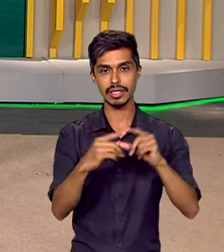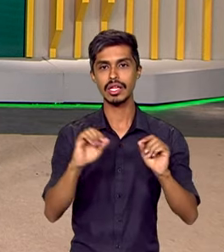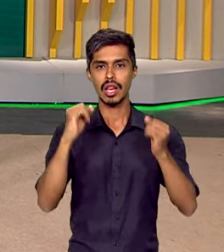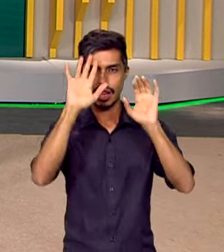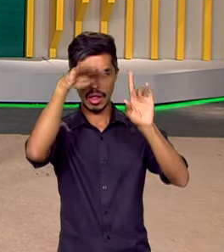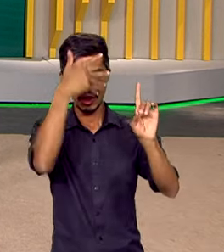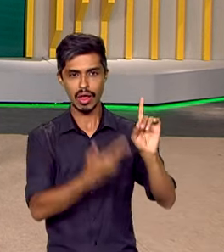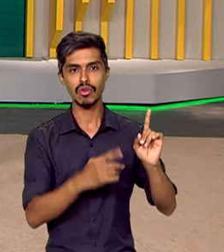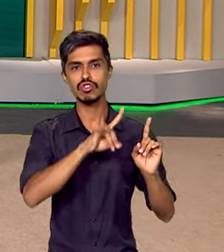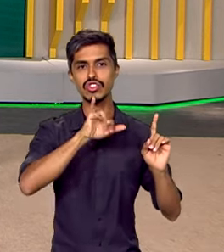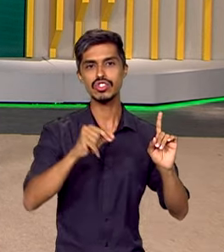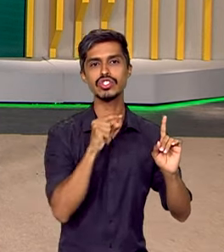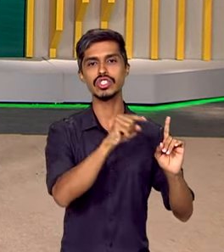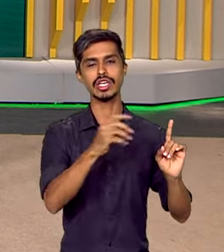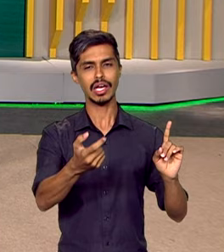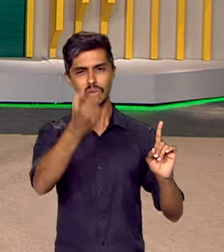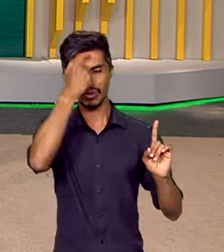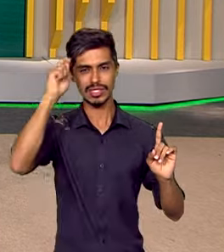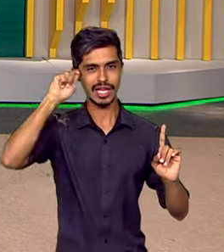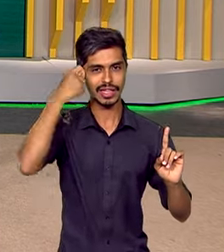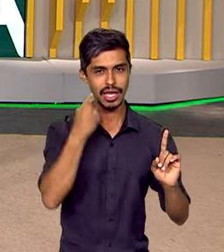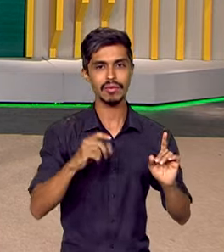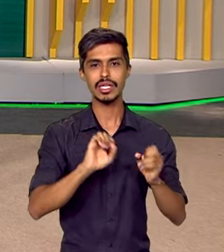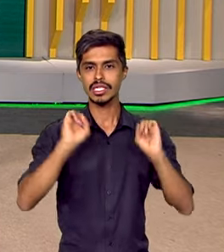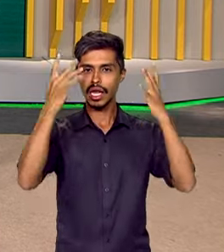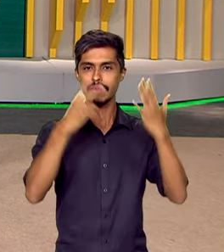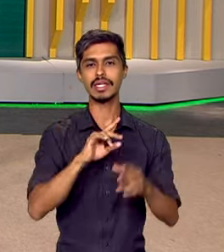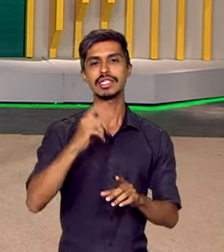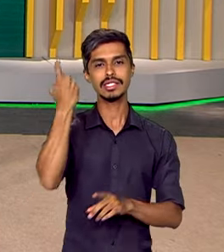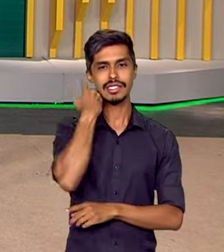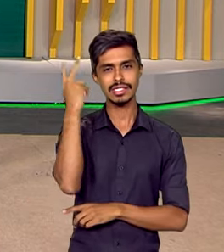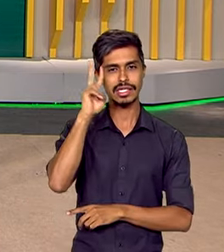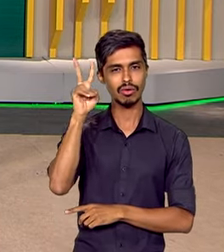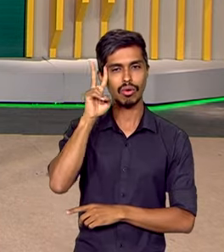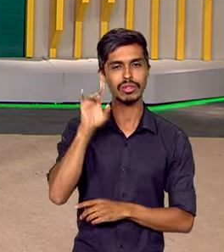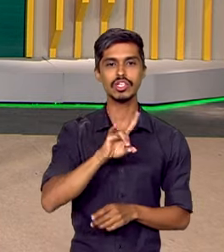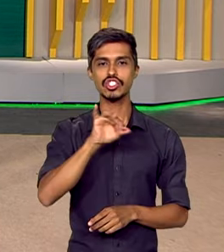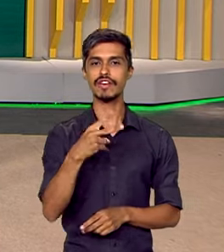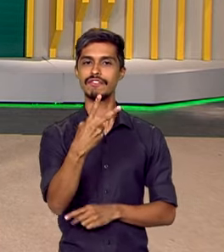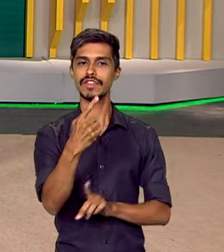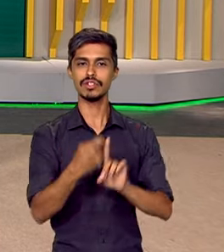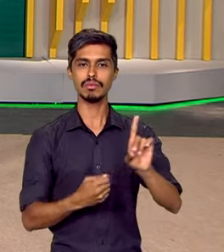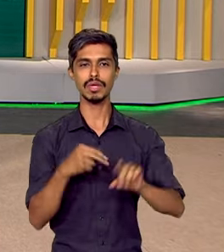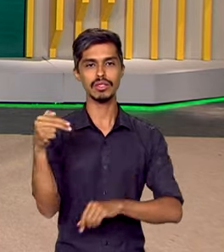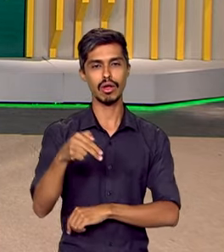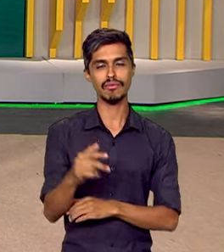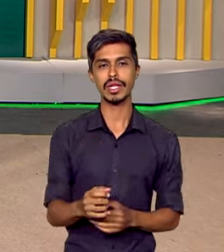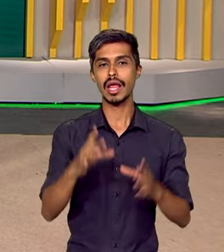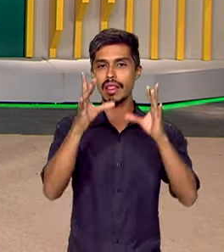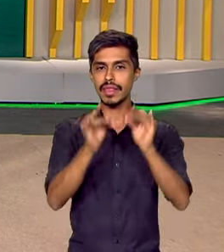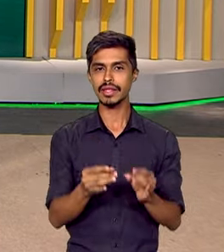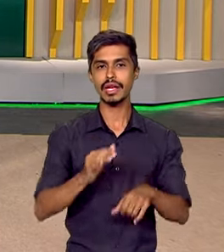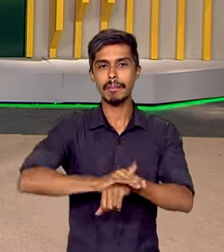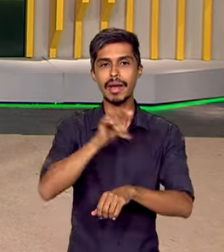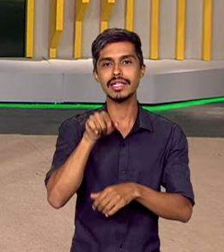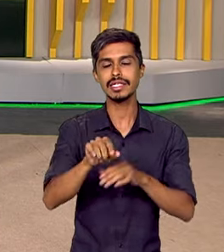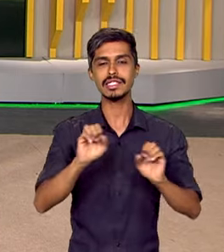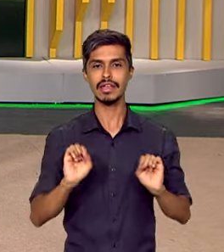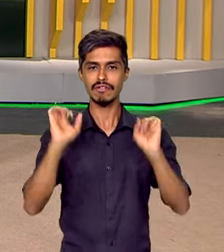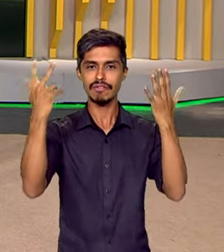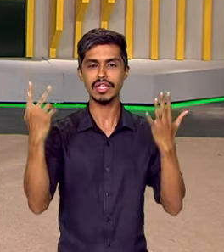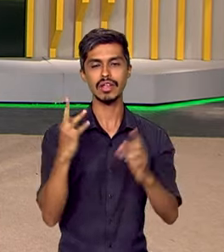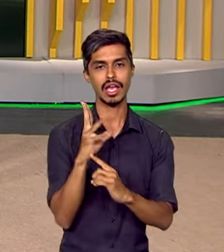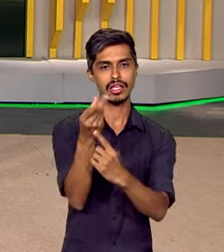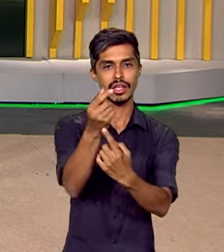ao Dia Nacional da Consciência Negra comemorado na próxima segunda dia 20 de novembro queem quem tem mais detalhes desses eventos